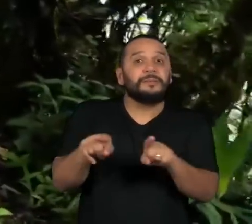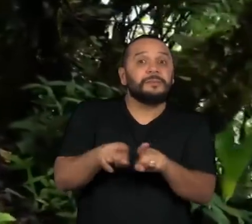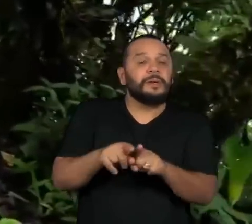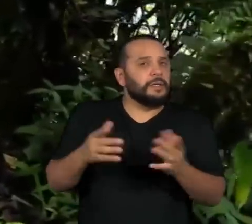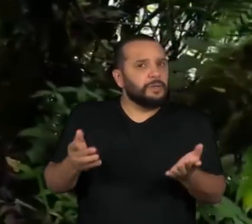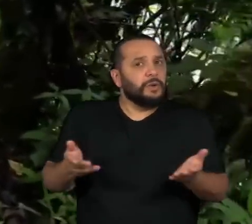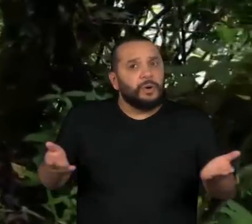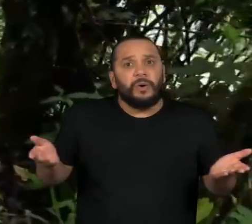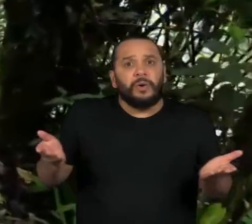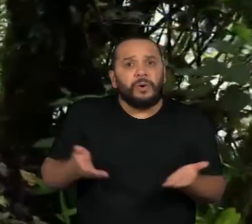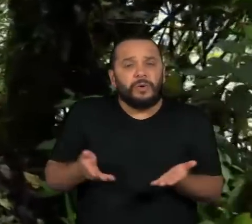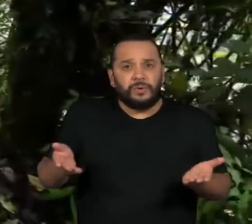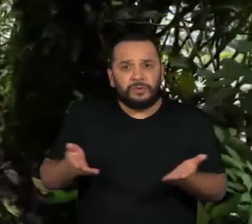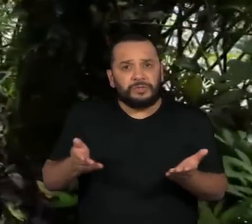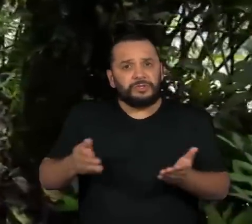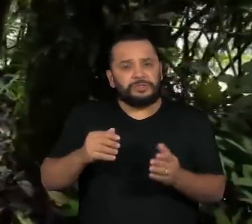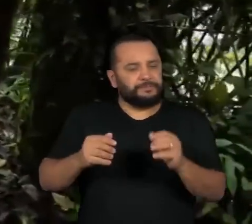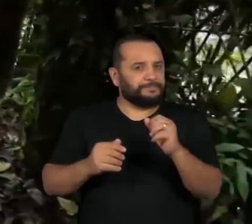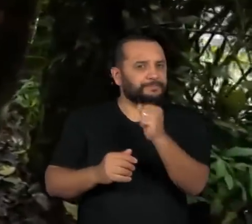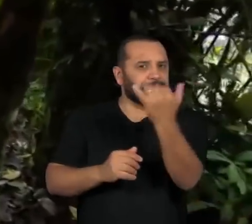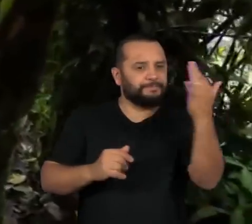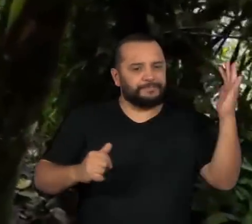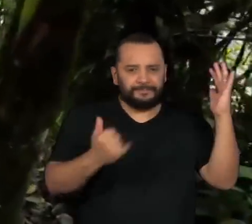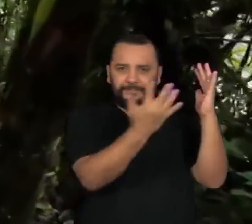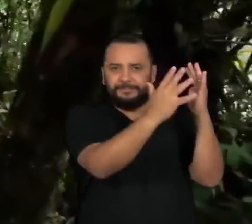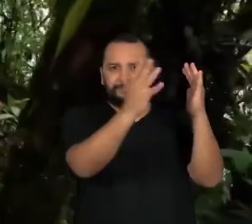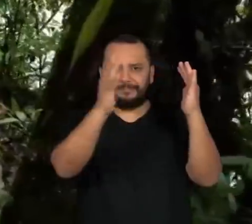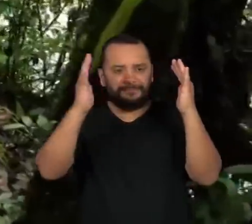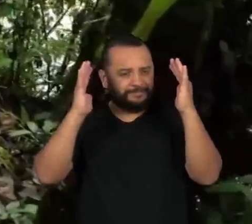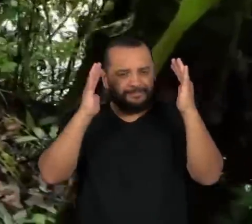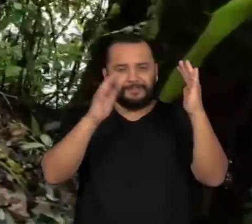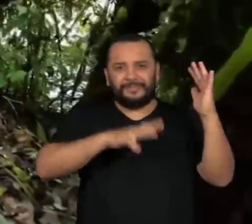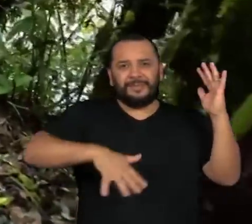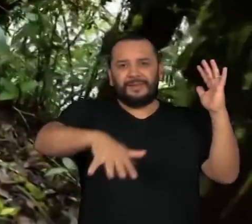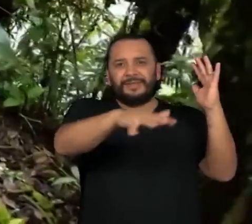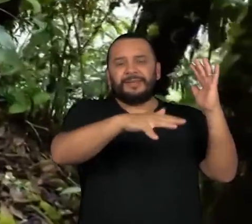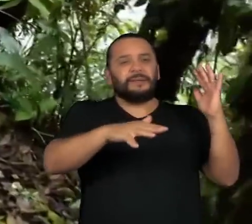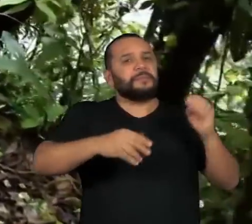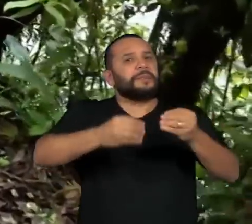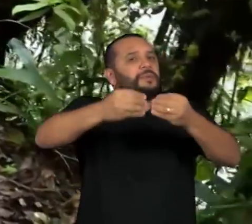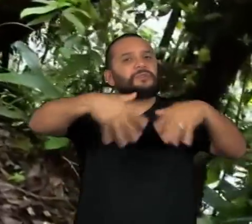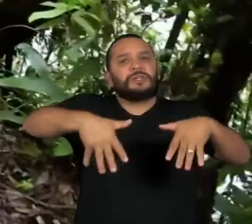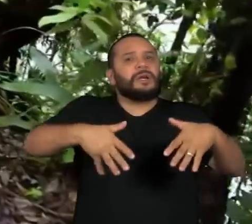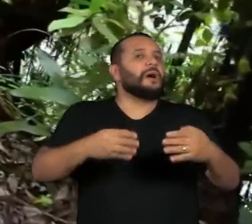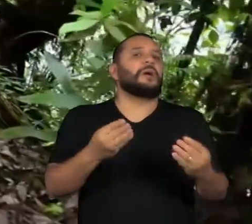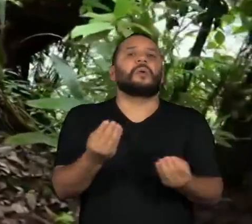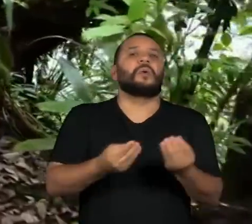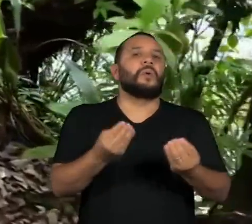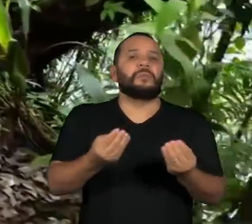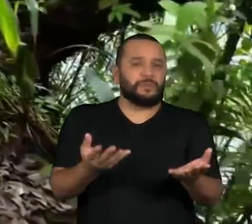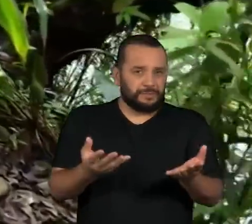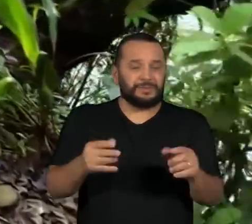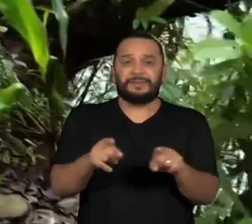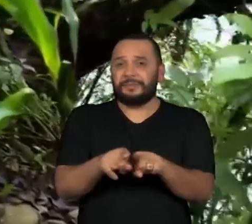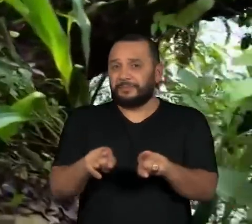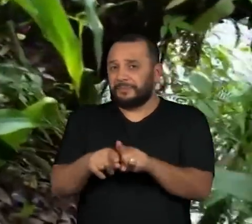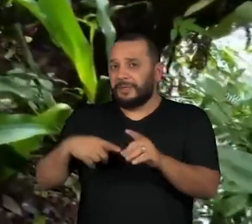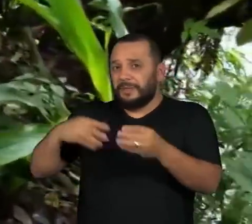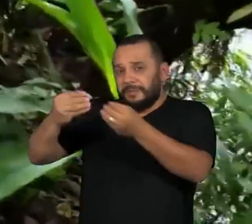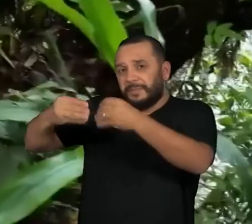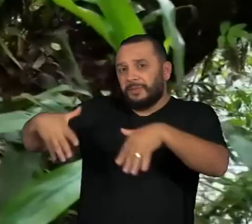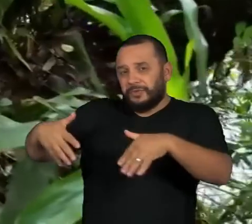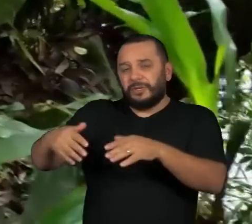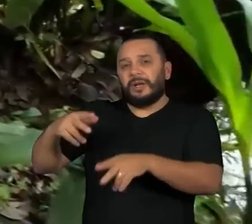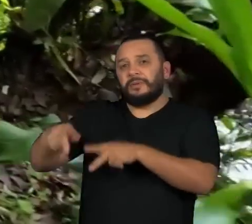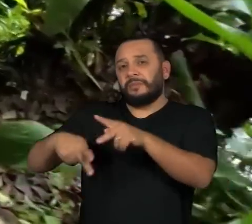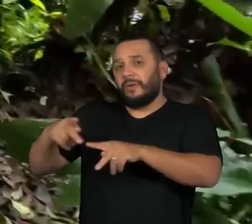ambientais prestados pela floresta amazônica podem ser afetados e quais os efeitos sobre as populações